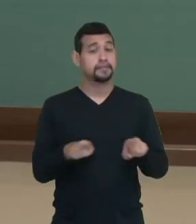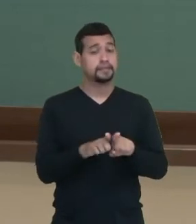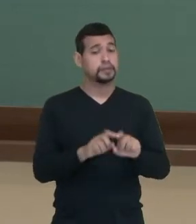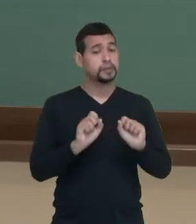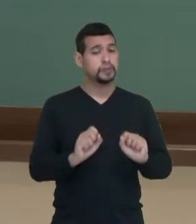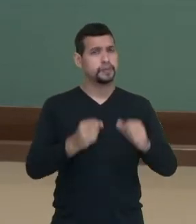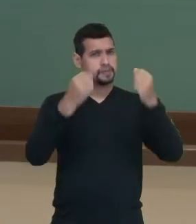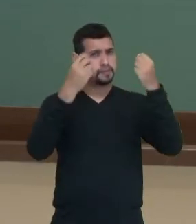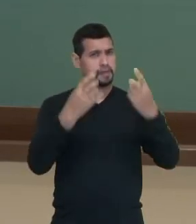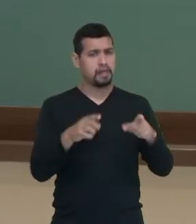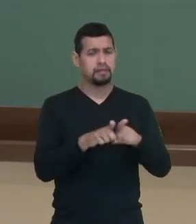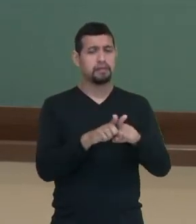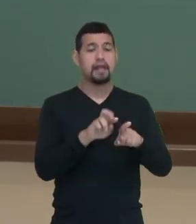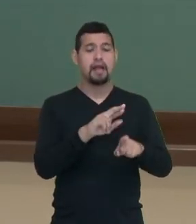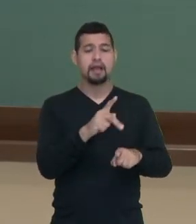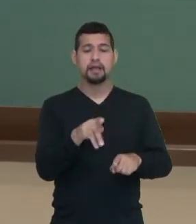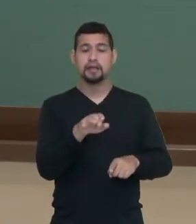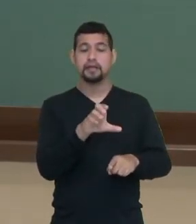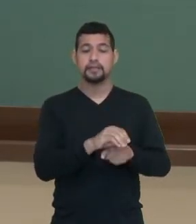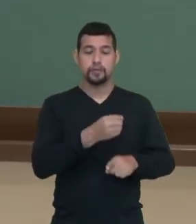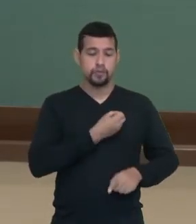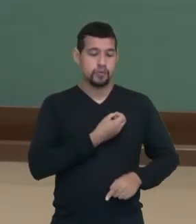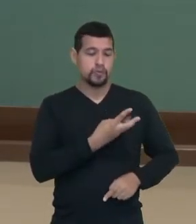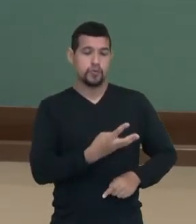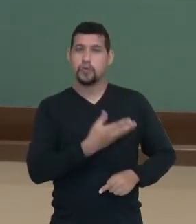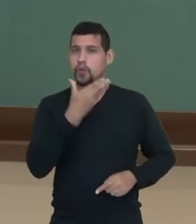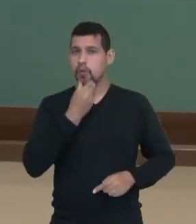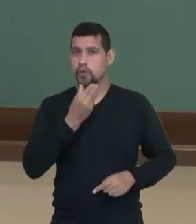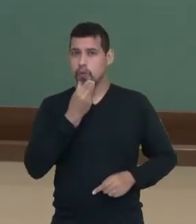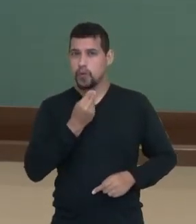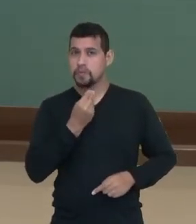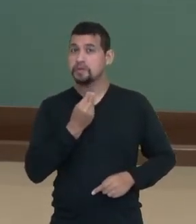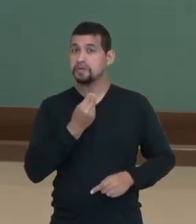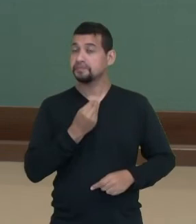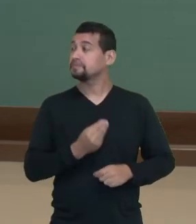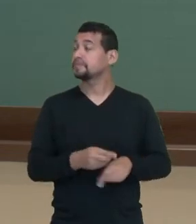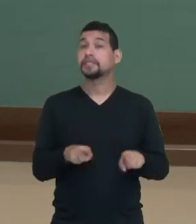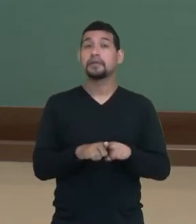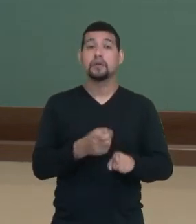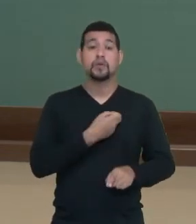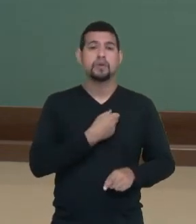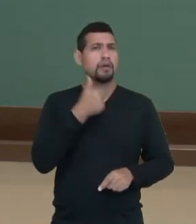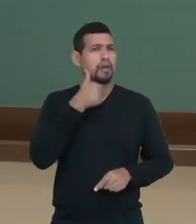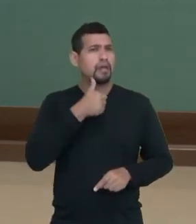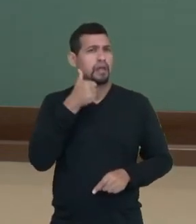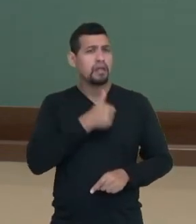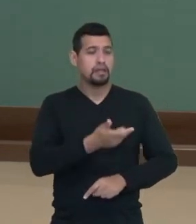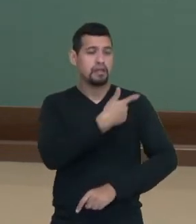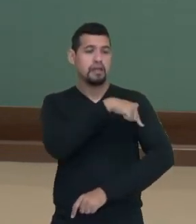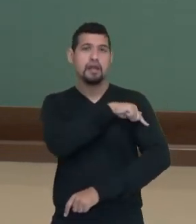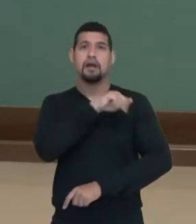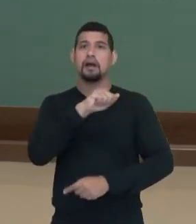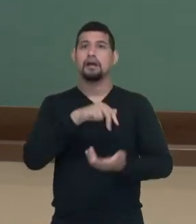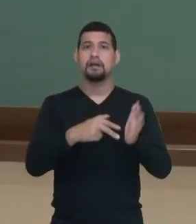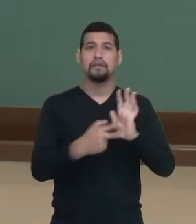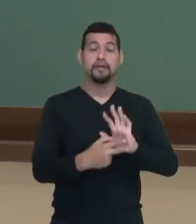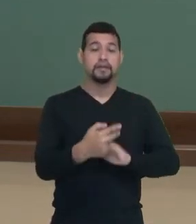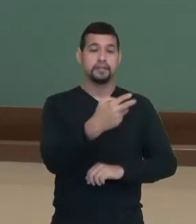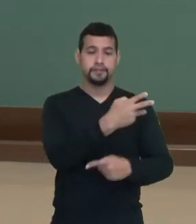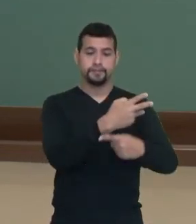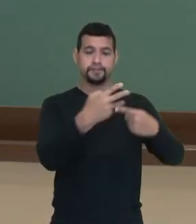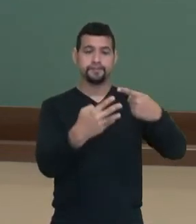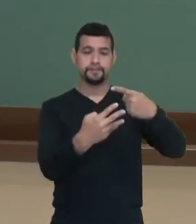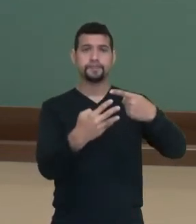dizer ainda que a razão entre o número de meninos, tá? E o número de meninas no 7º A é de